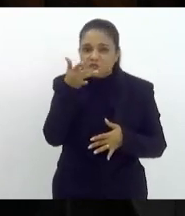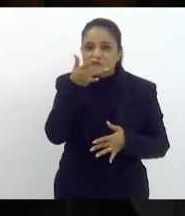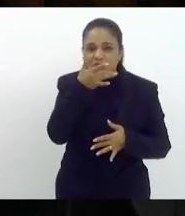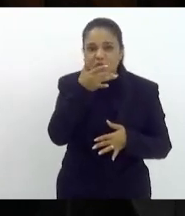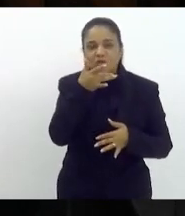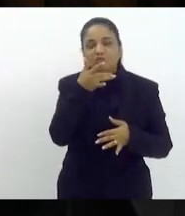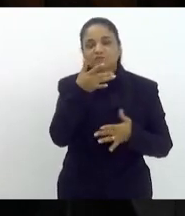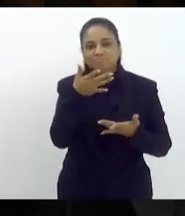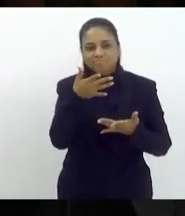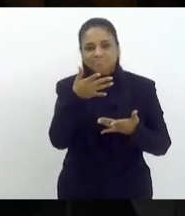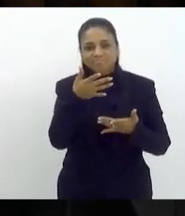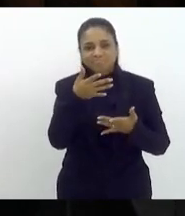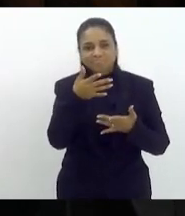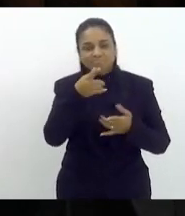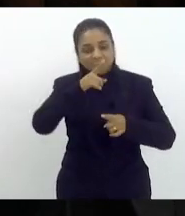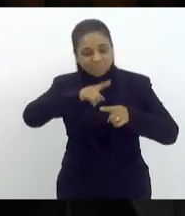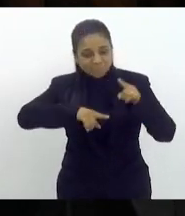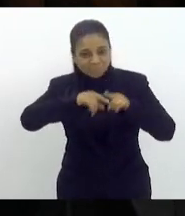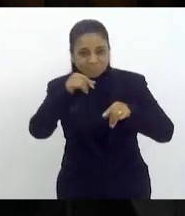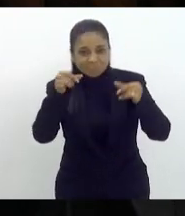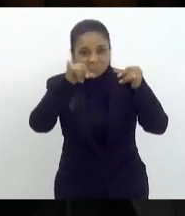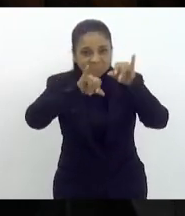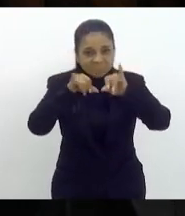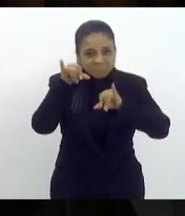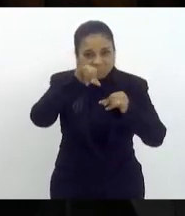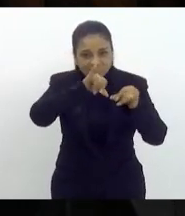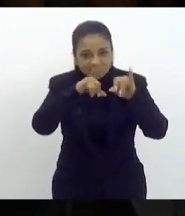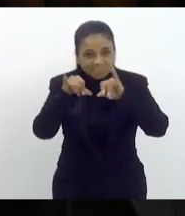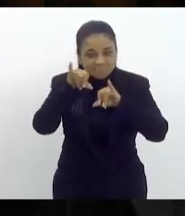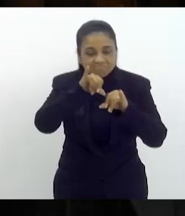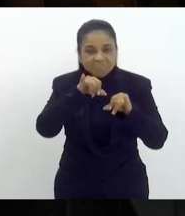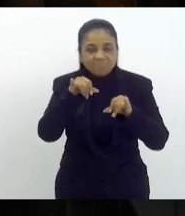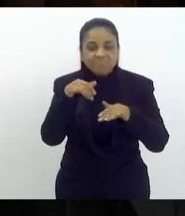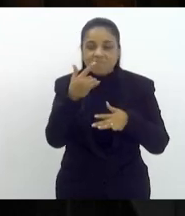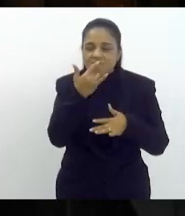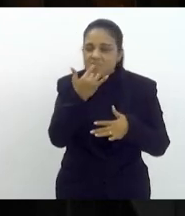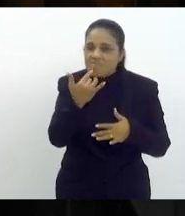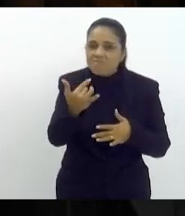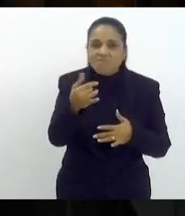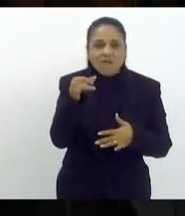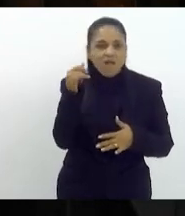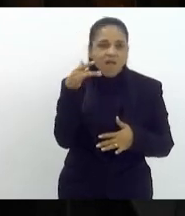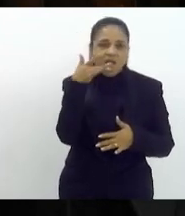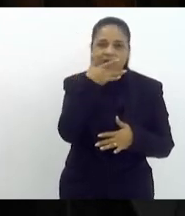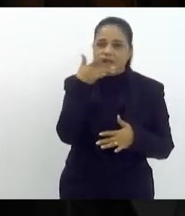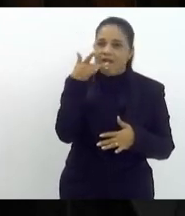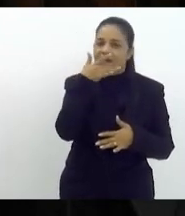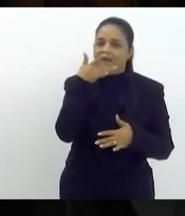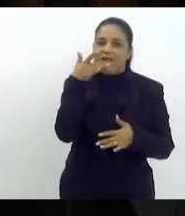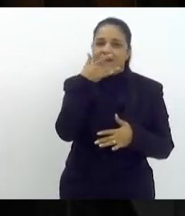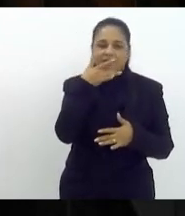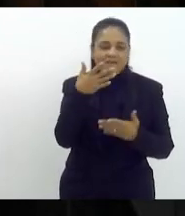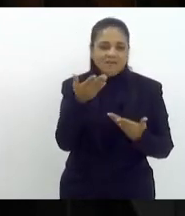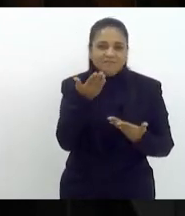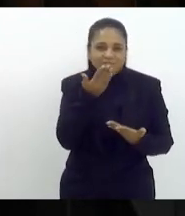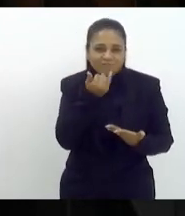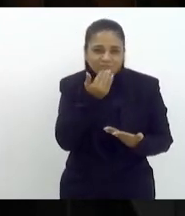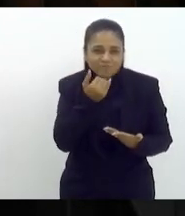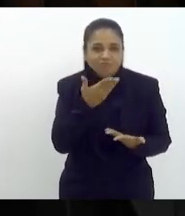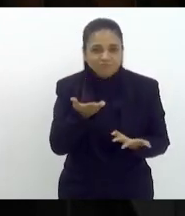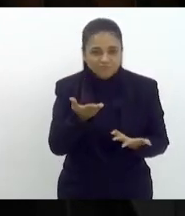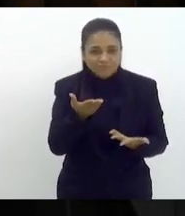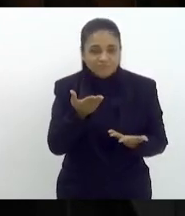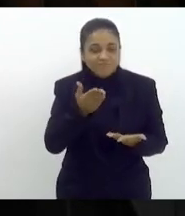através de produtos químicos para serem consumidos e ser até as crianças